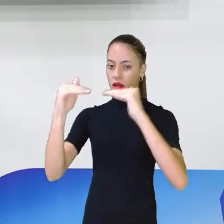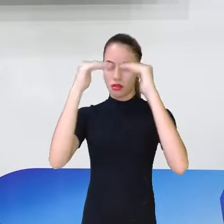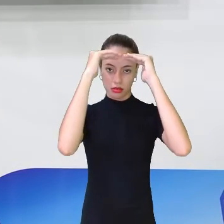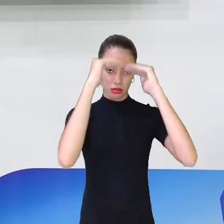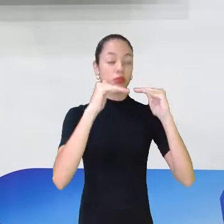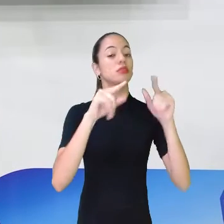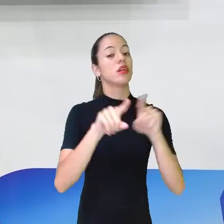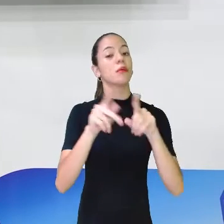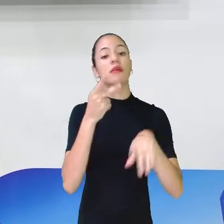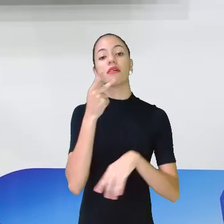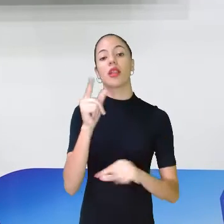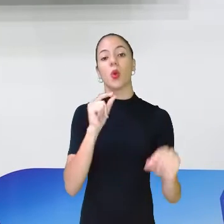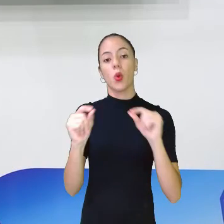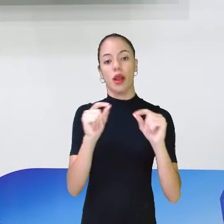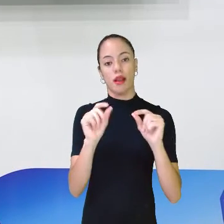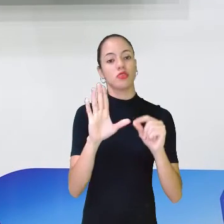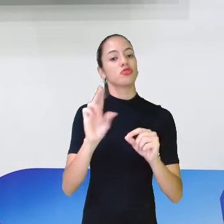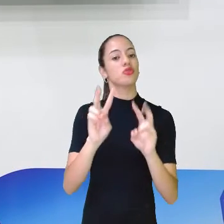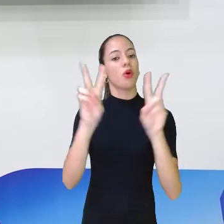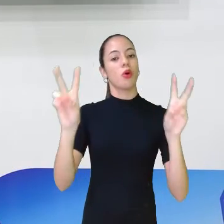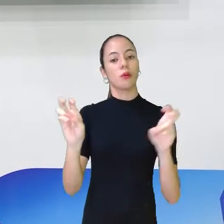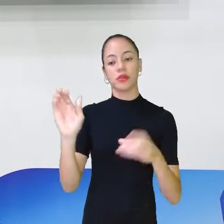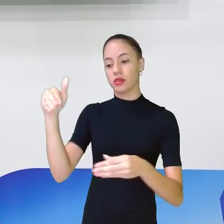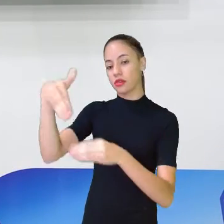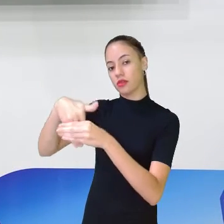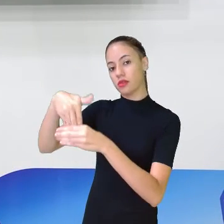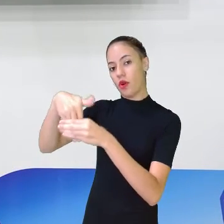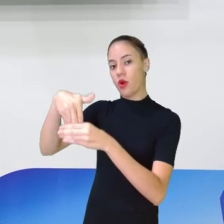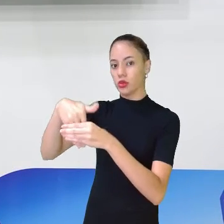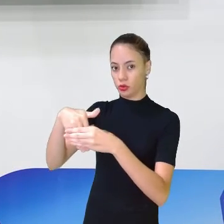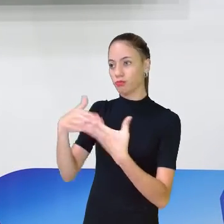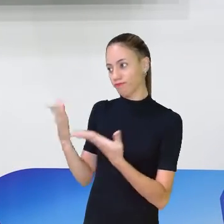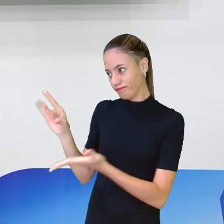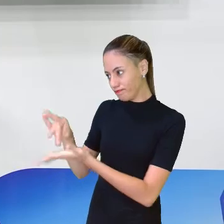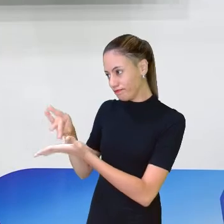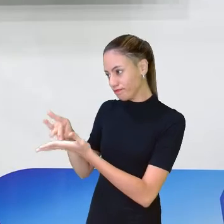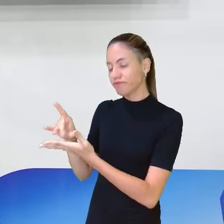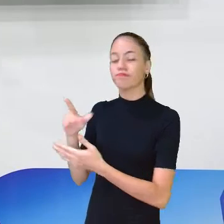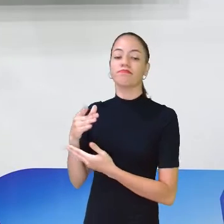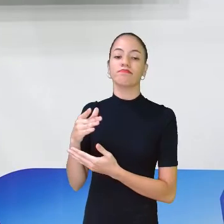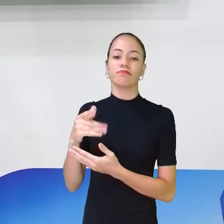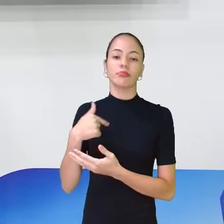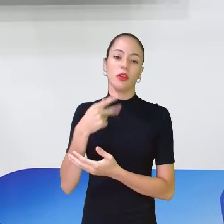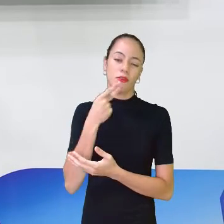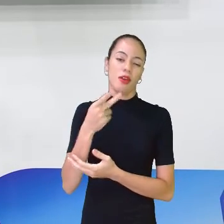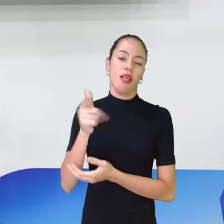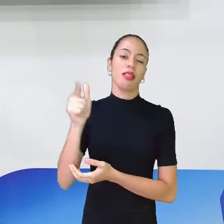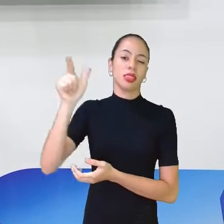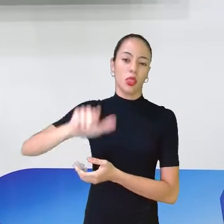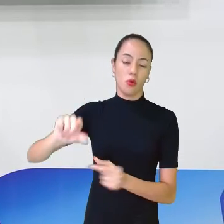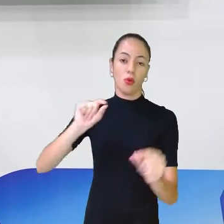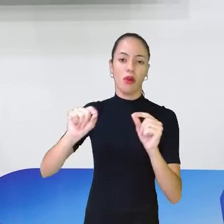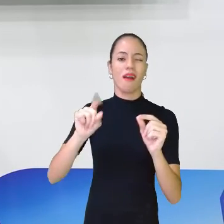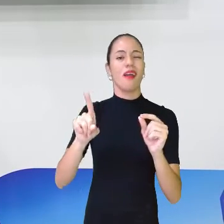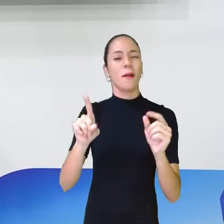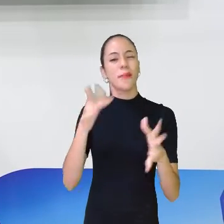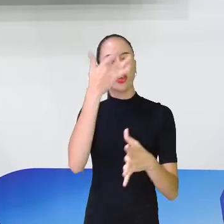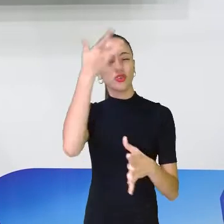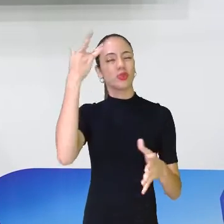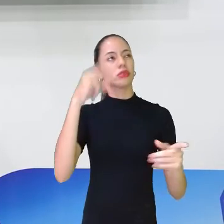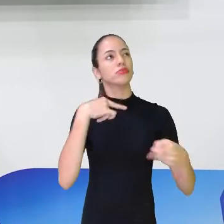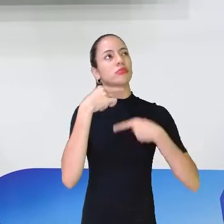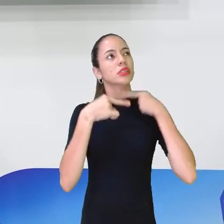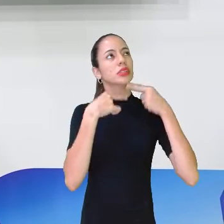a questão do voto, professor. Vai até ressaltar que chegou até a dúvida, né, que surgiu entre as pessoas,